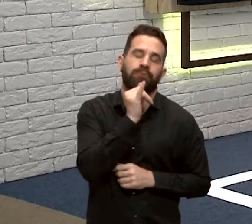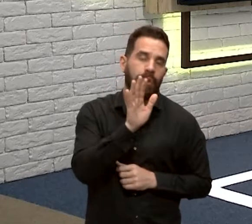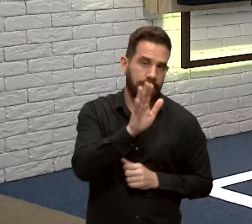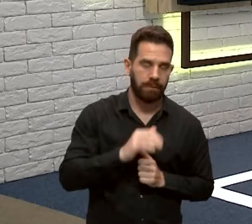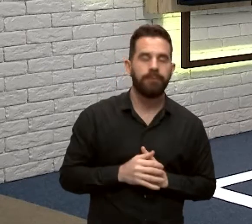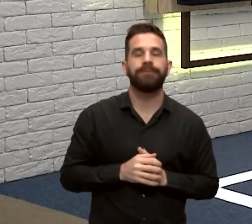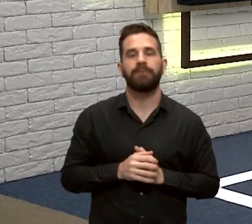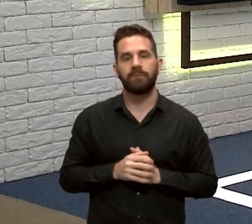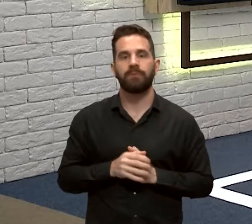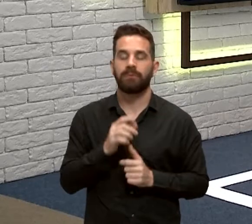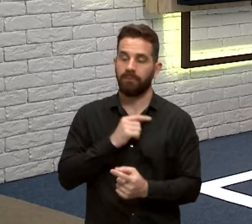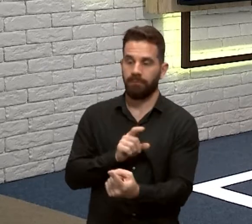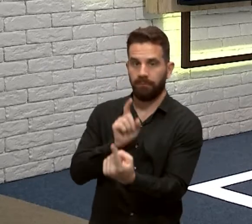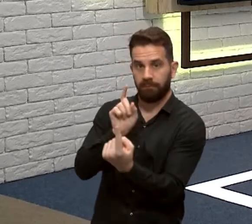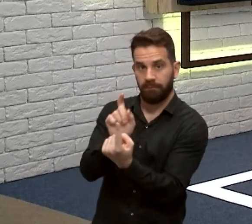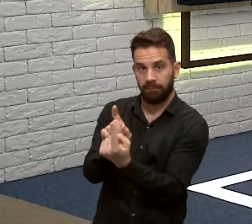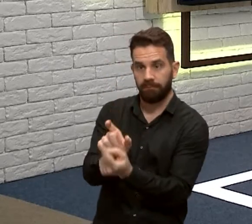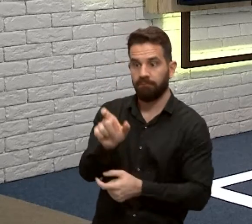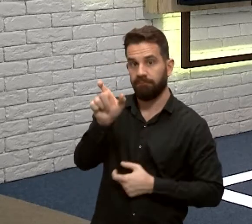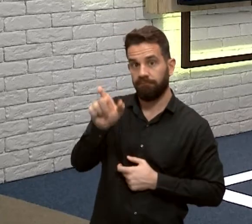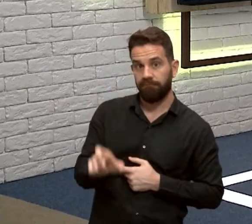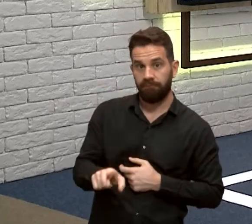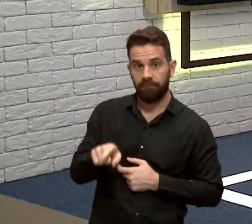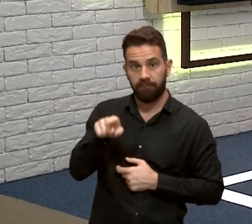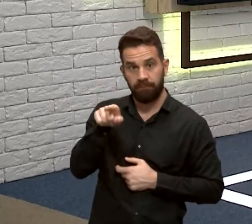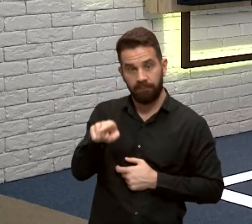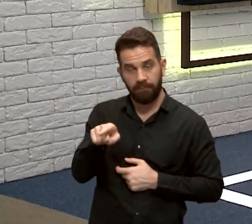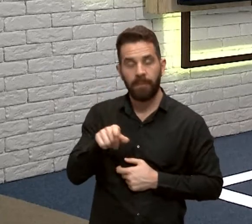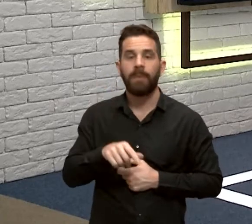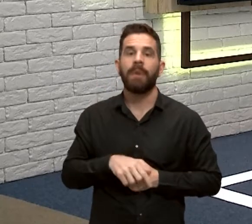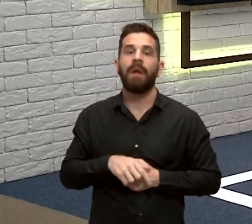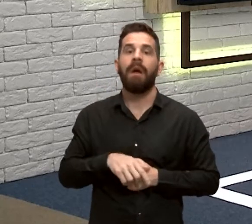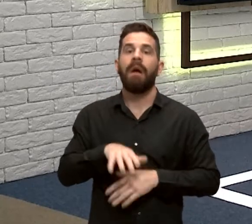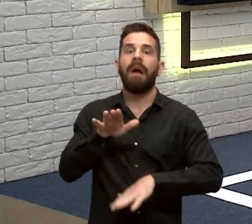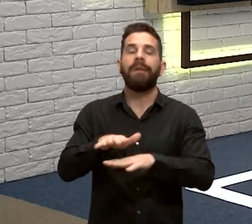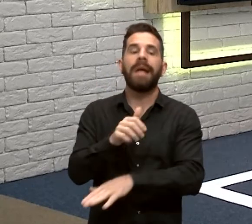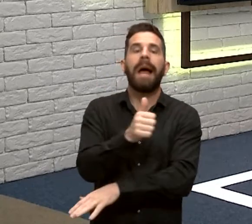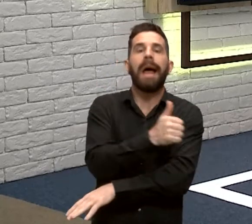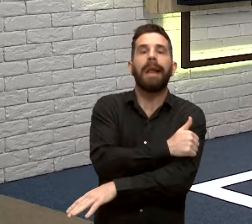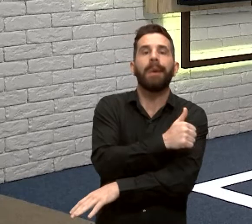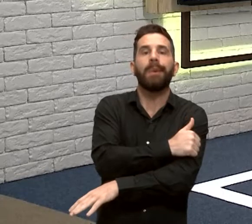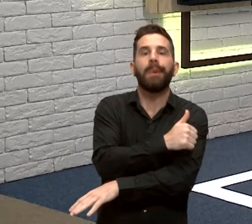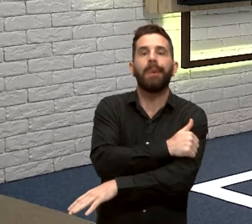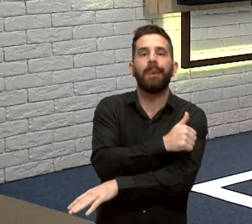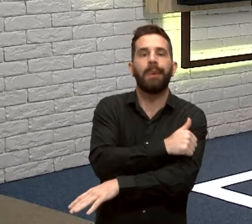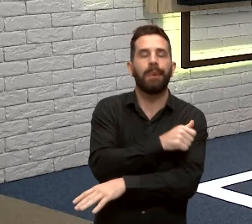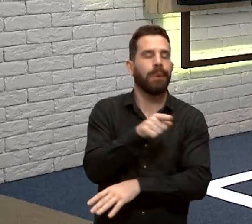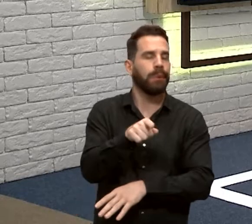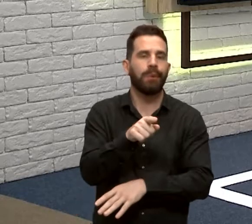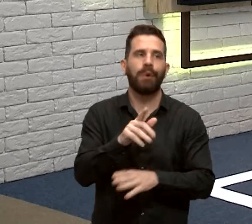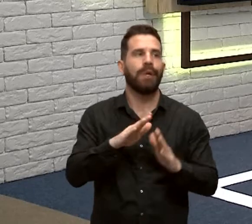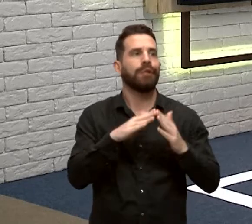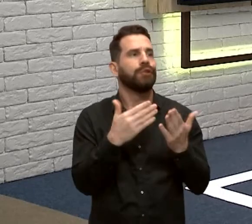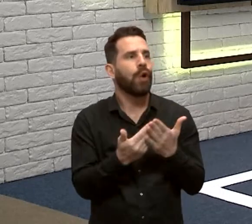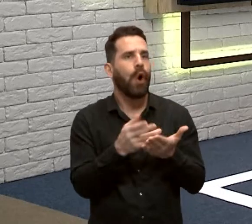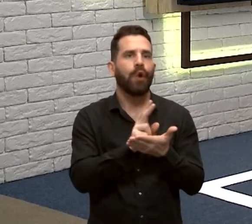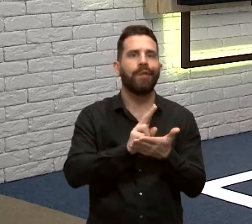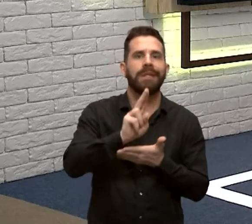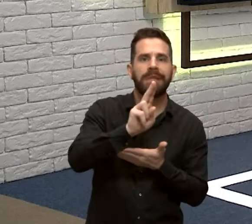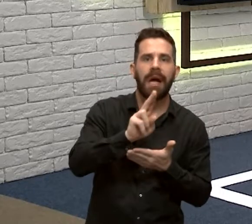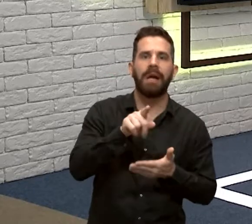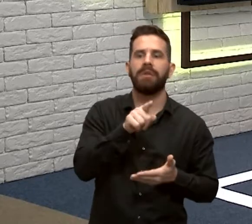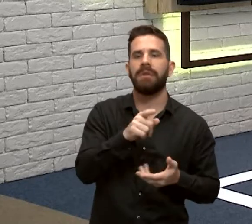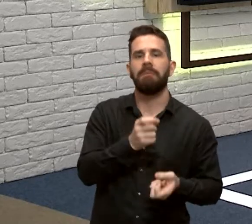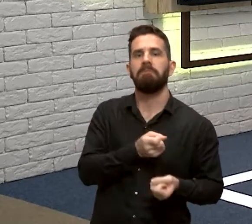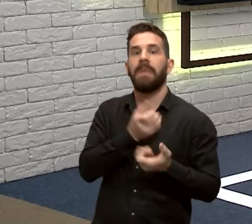atendendo, um educador que está recebendo, muitas vezes, um aluno que chega ali, pode ser de escola, universitário, e diz, olha, eu estou pensando em morrer,